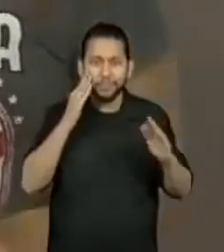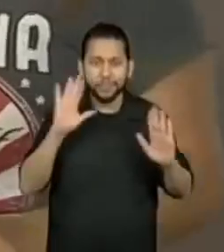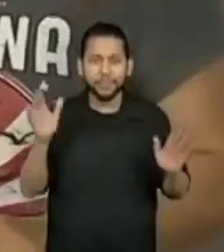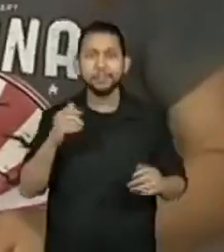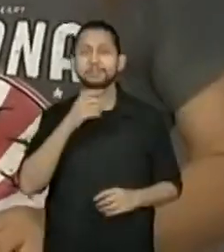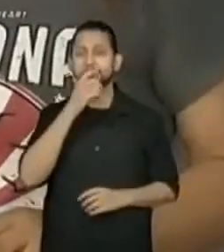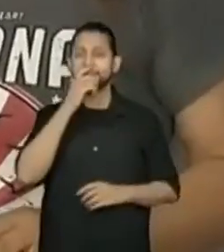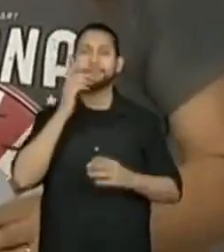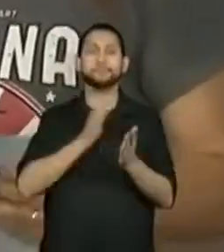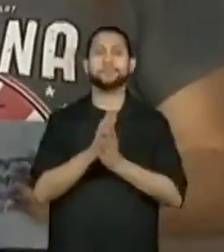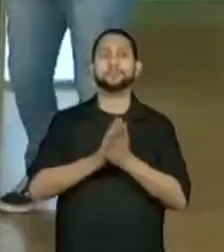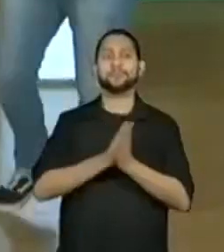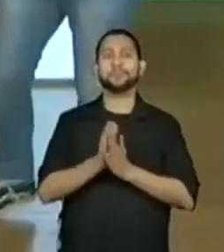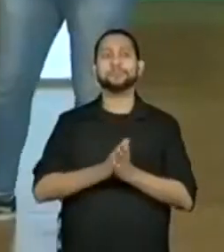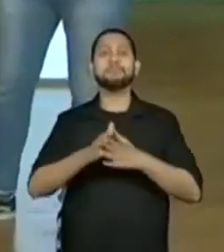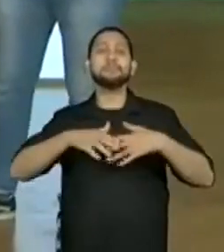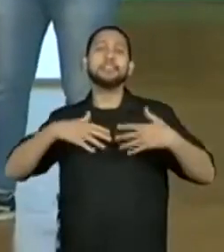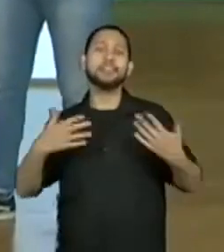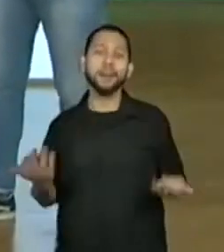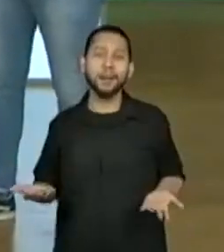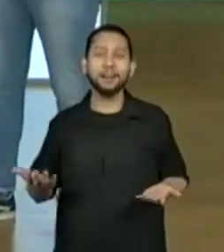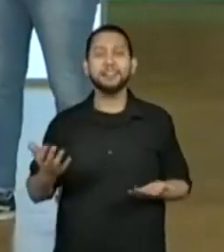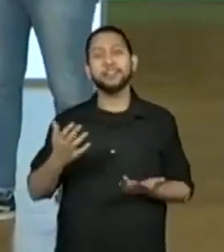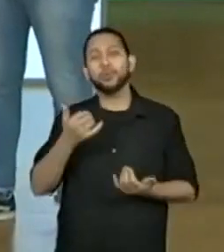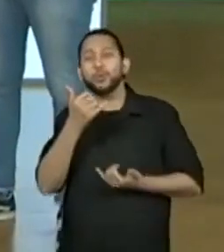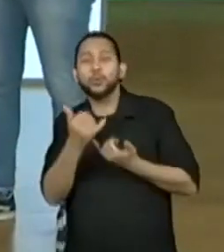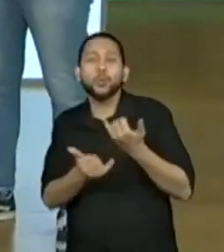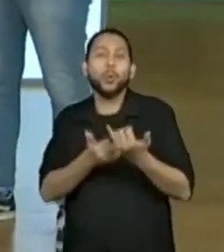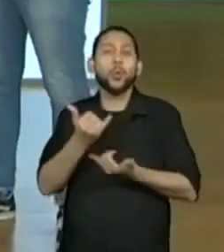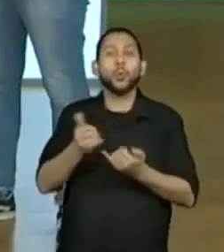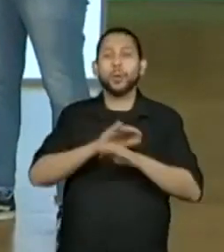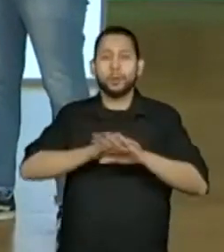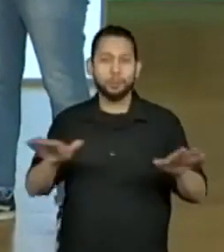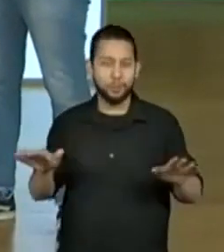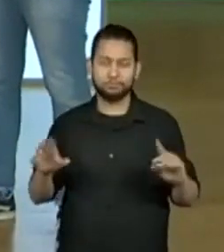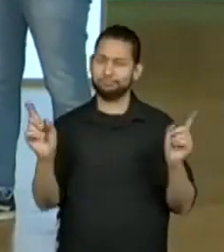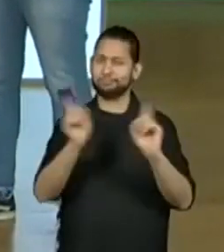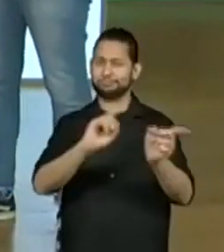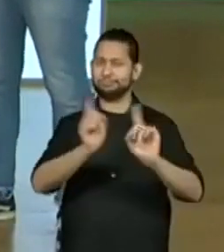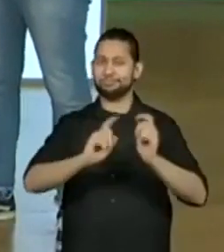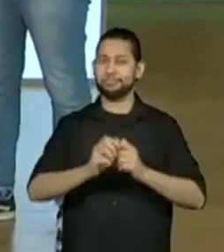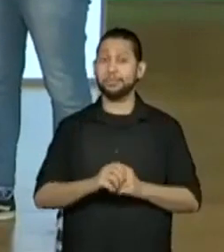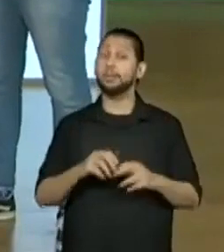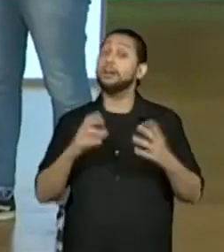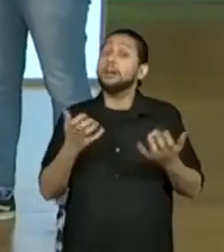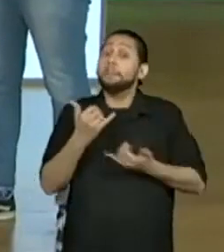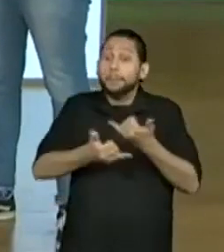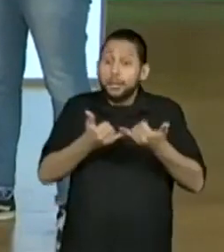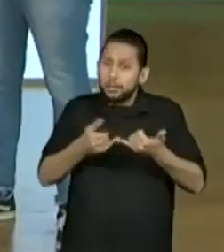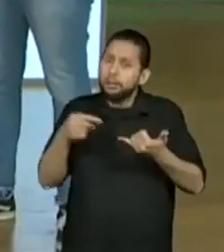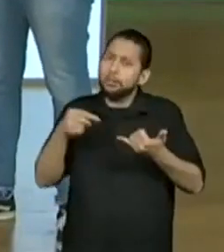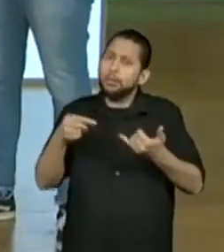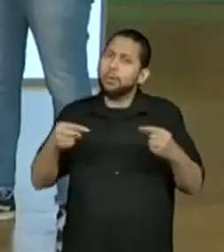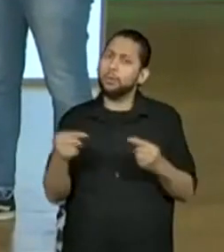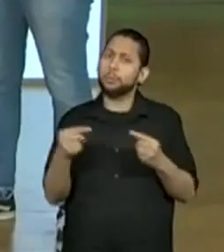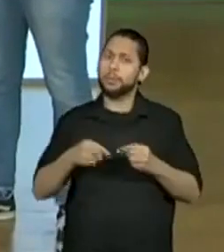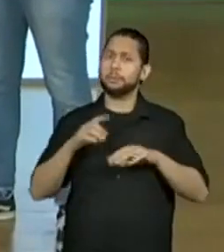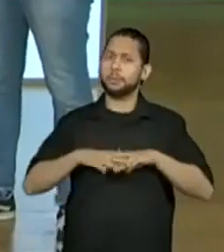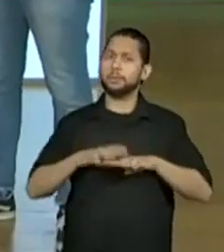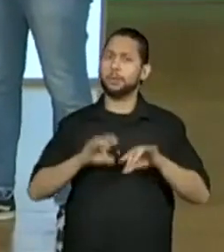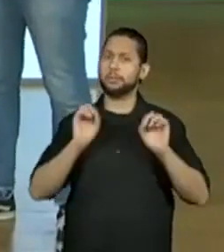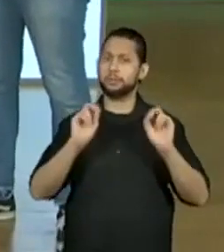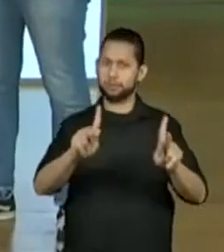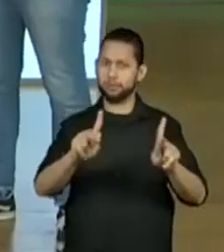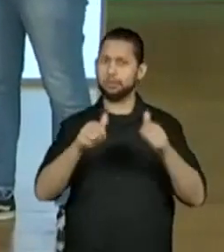deu. Não. Vamos lá. Mas não é assim, ah, a gente vai jogar um jogo e pronto. A gente tem que saber do que a gente está falando e depois qual é o jogo.